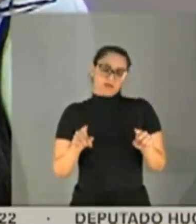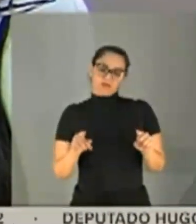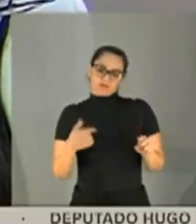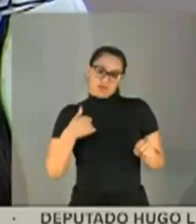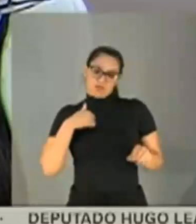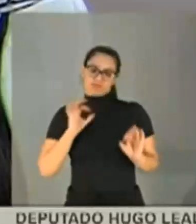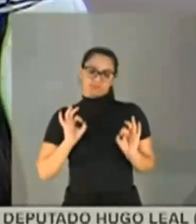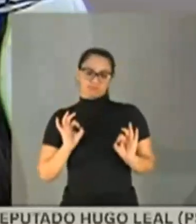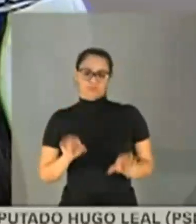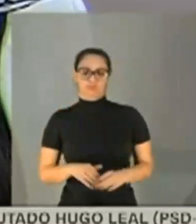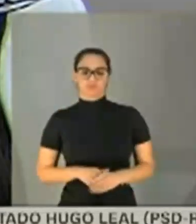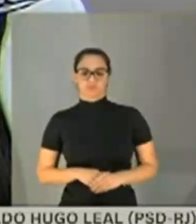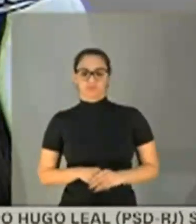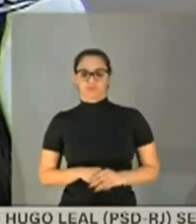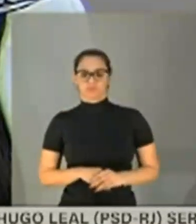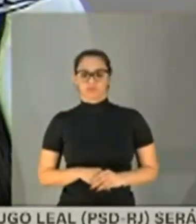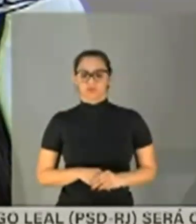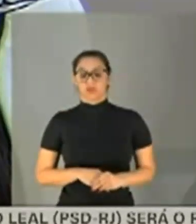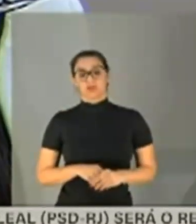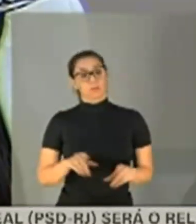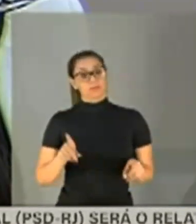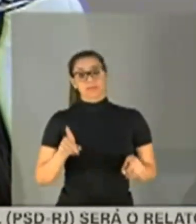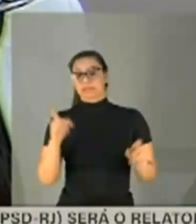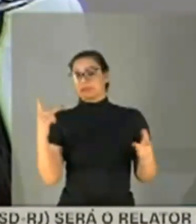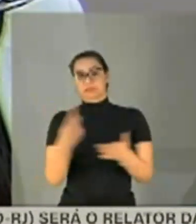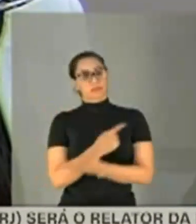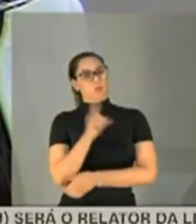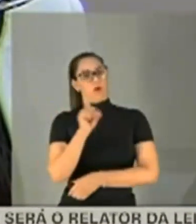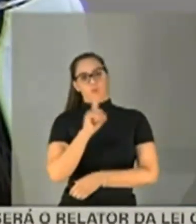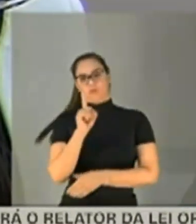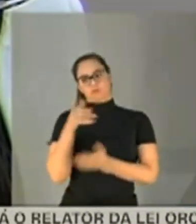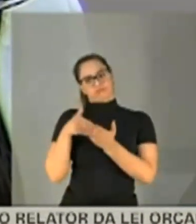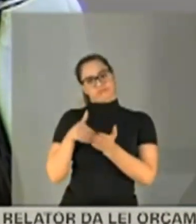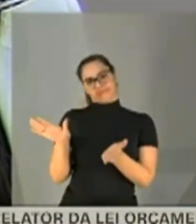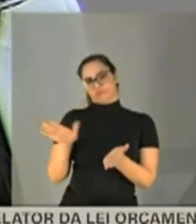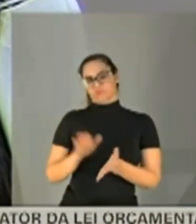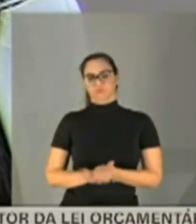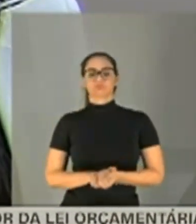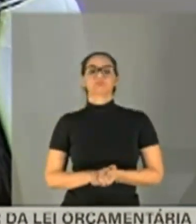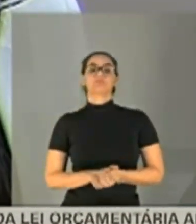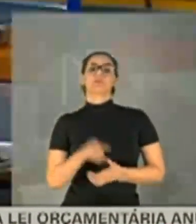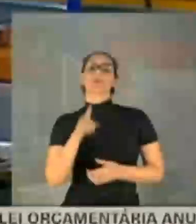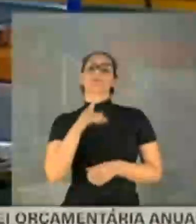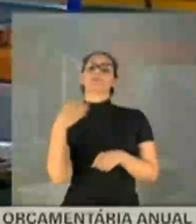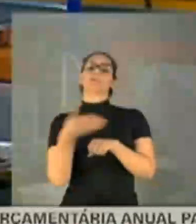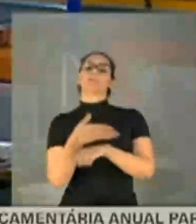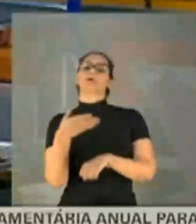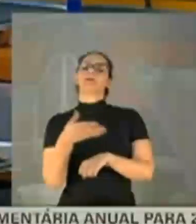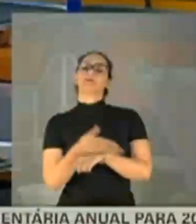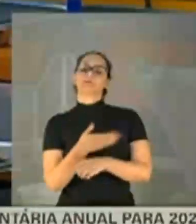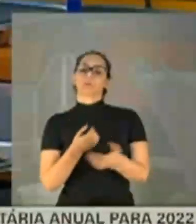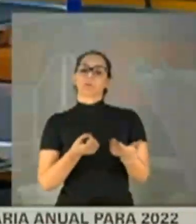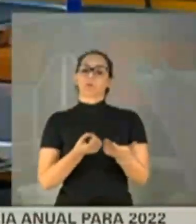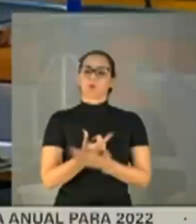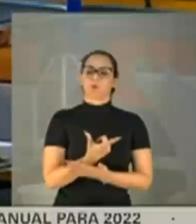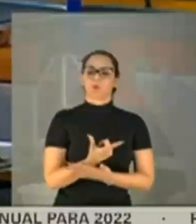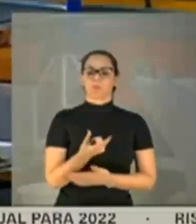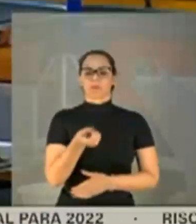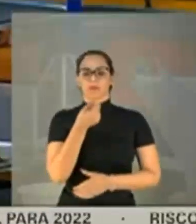foi isso? Não acredito, fato é que não aconteceu a exoneração. O senhor participou da aquisição de